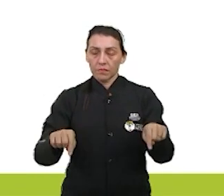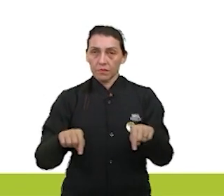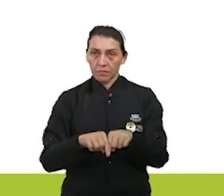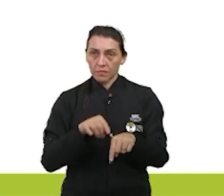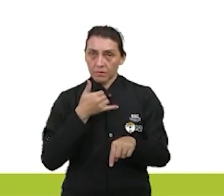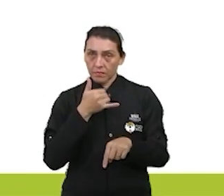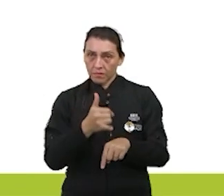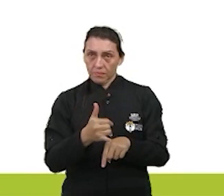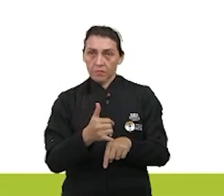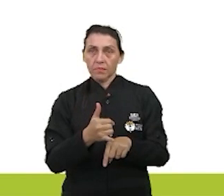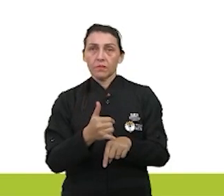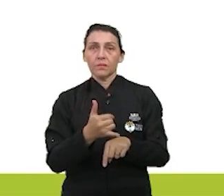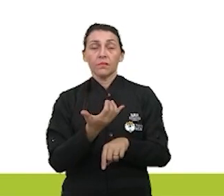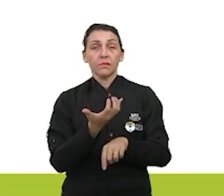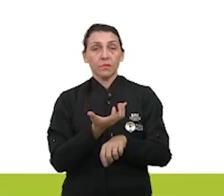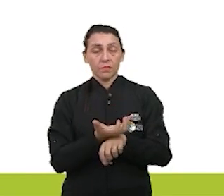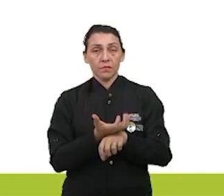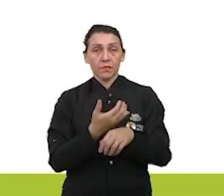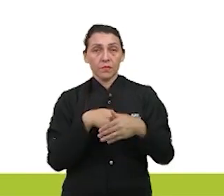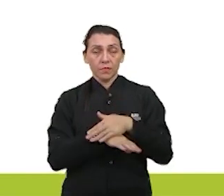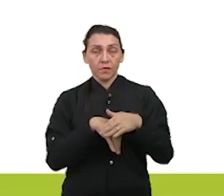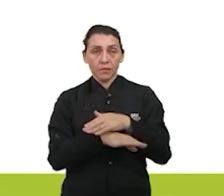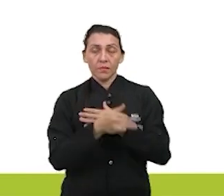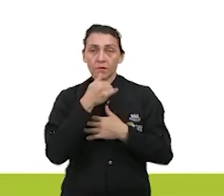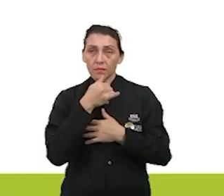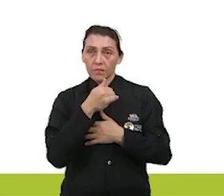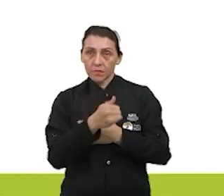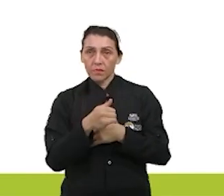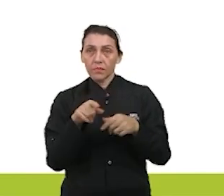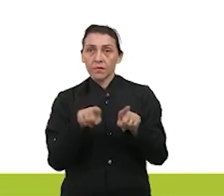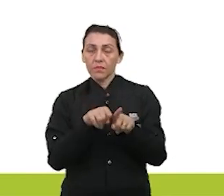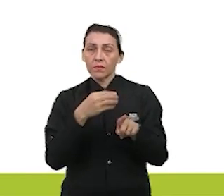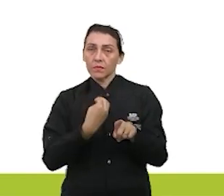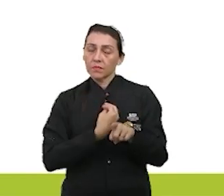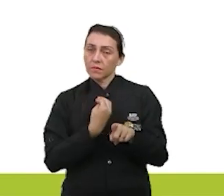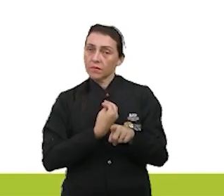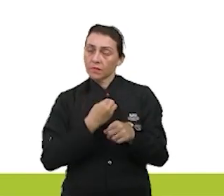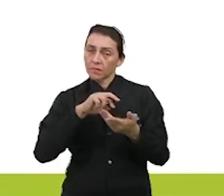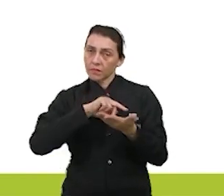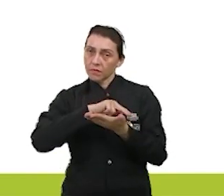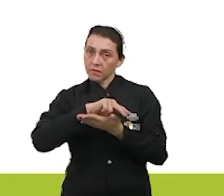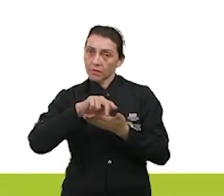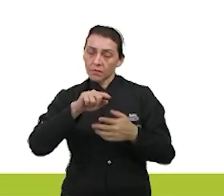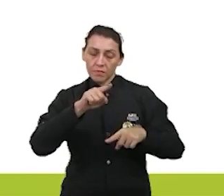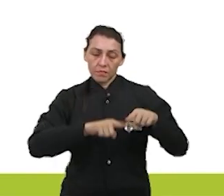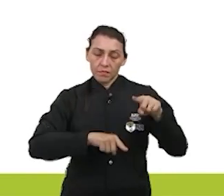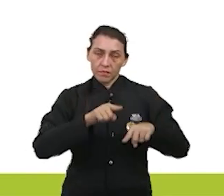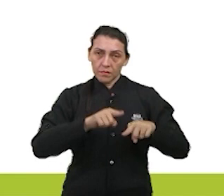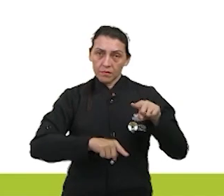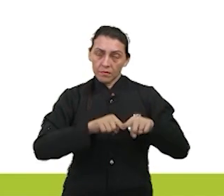baterias são dispositivos que acumulam energia e estão presentes em inúmeros